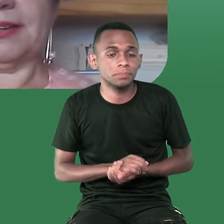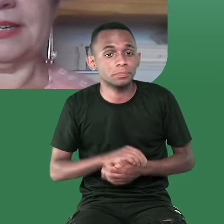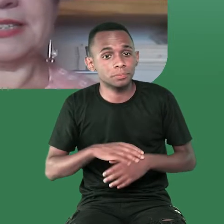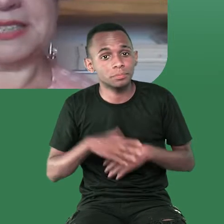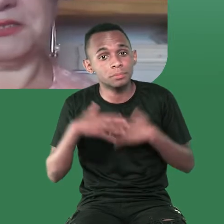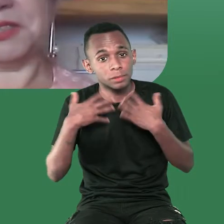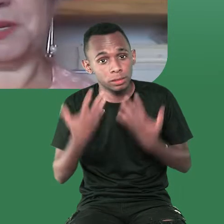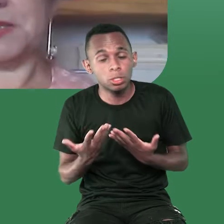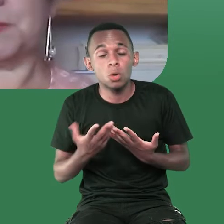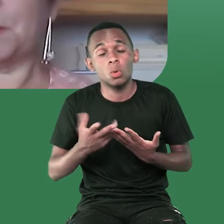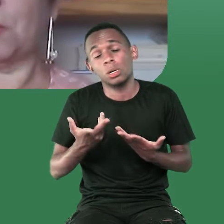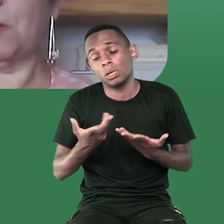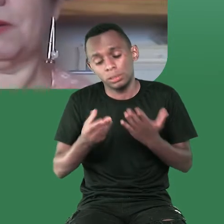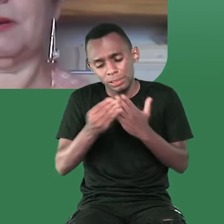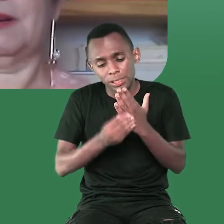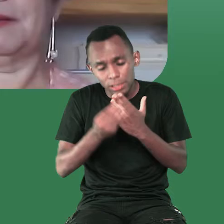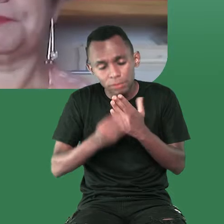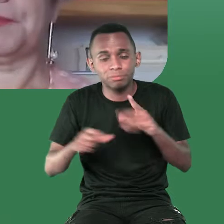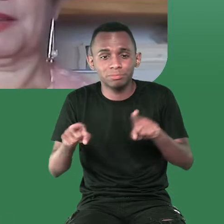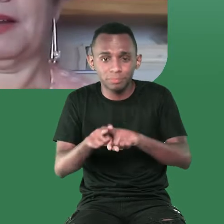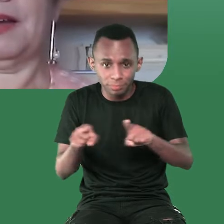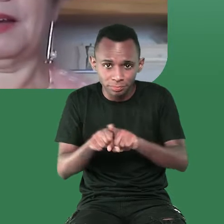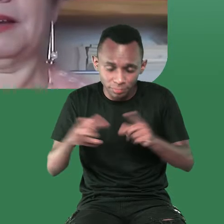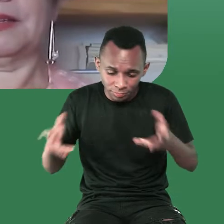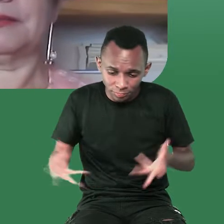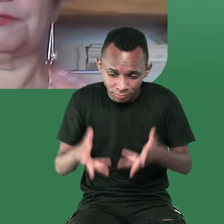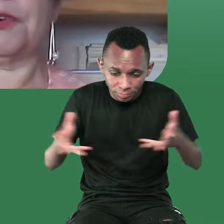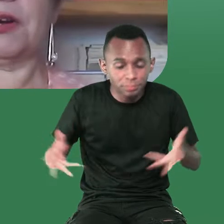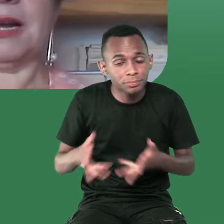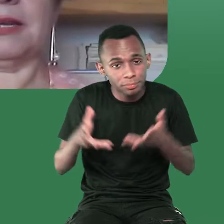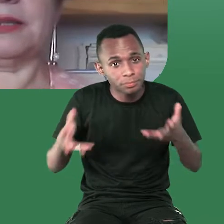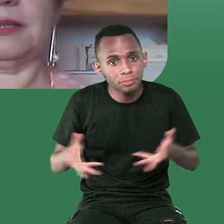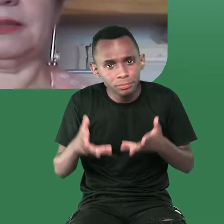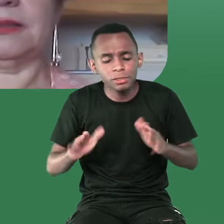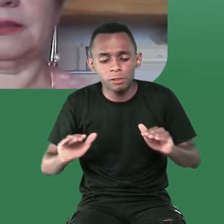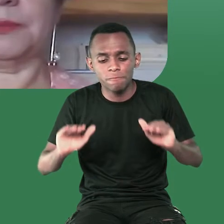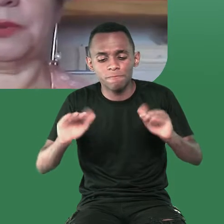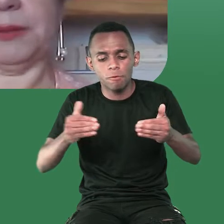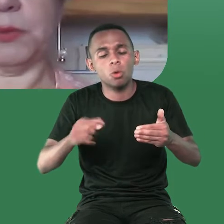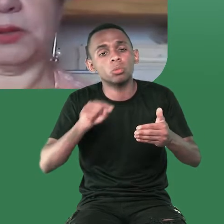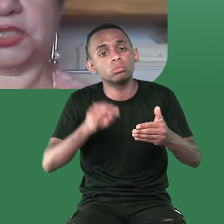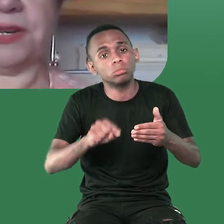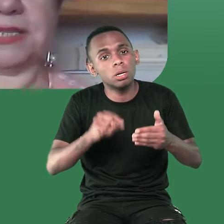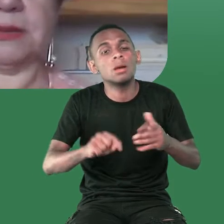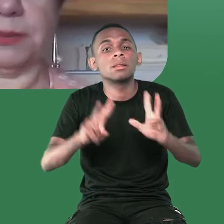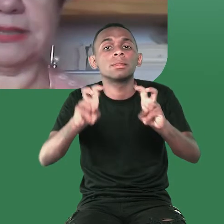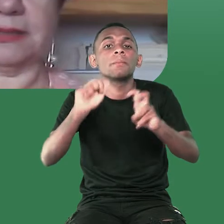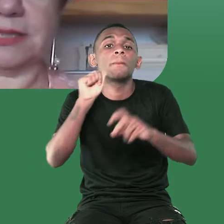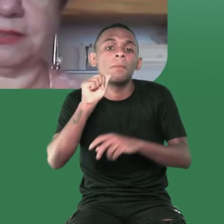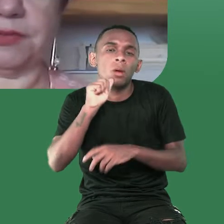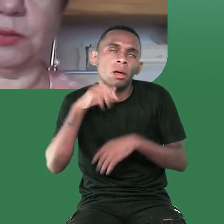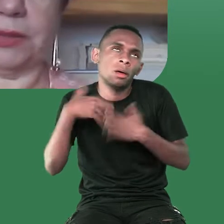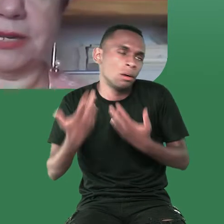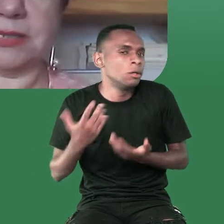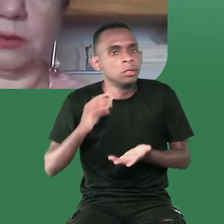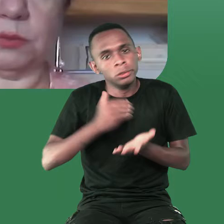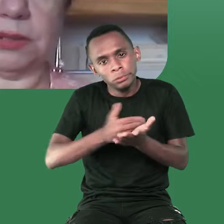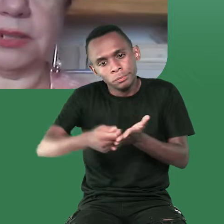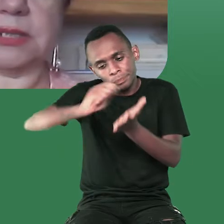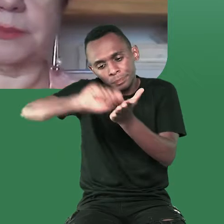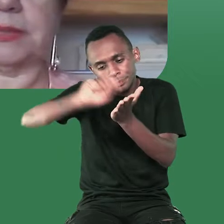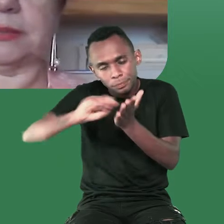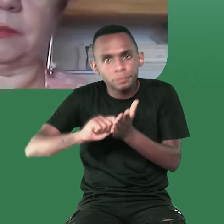Então, esse livro também me inspirou a focar, né, na mulher, embora eu já tivesse começado a escrever